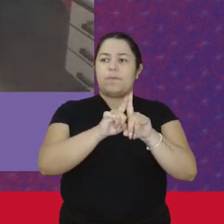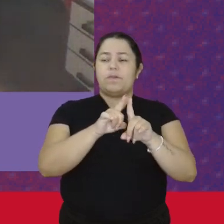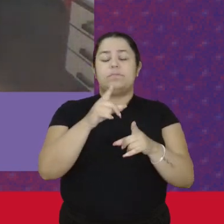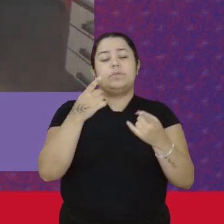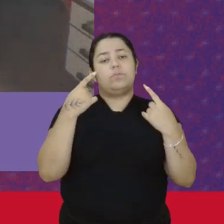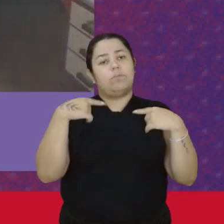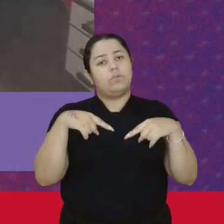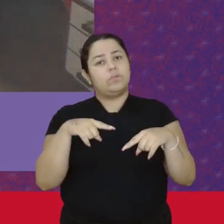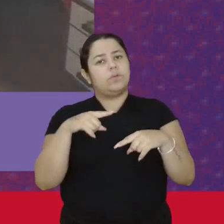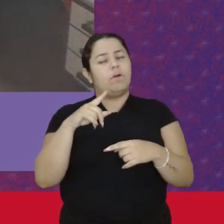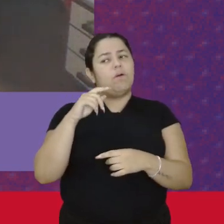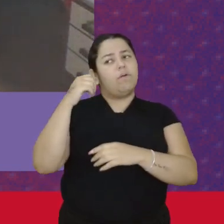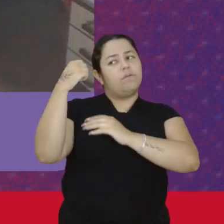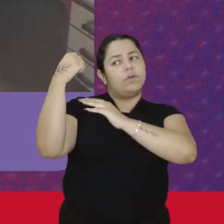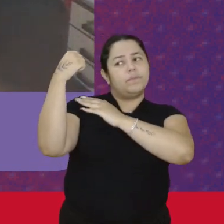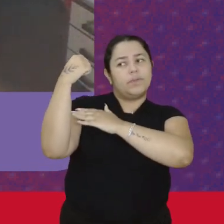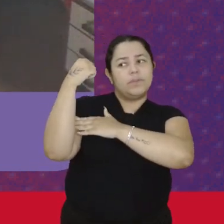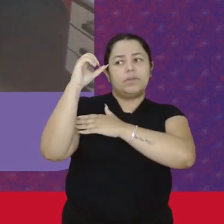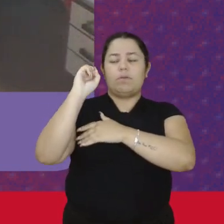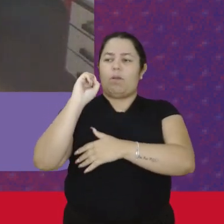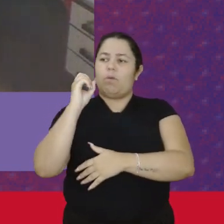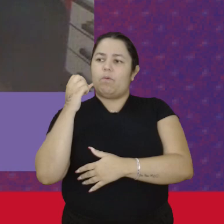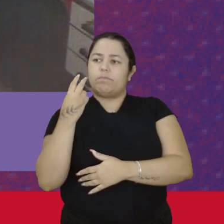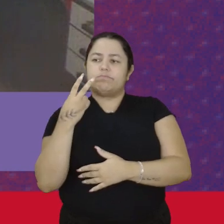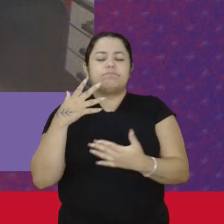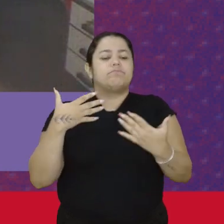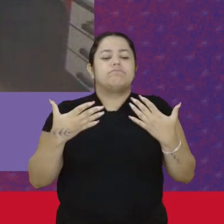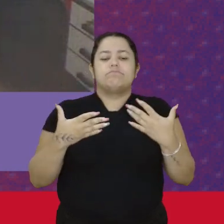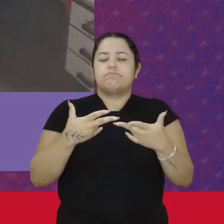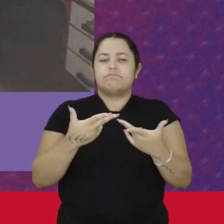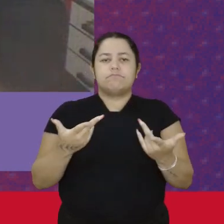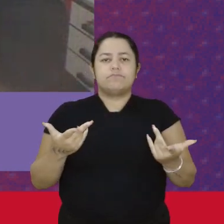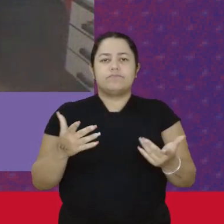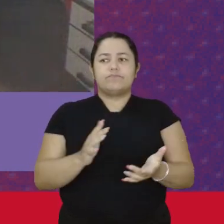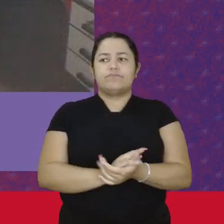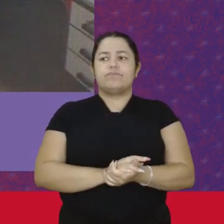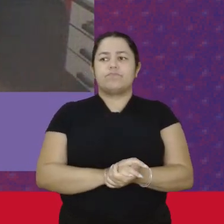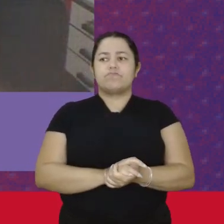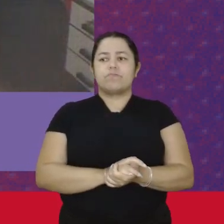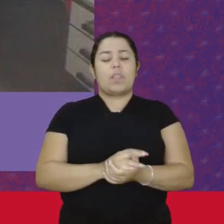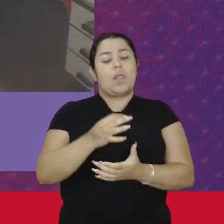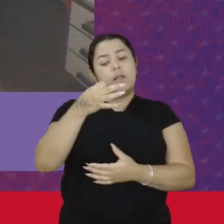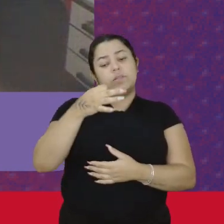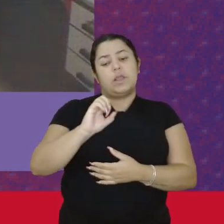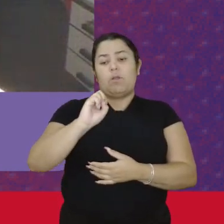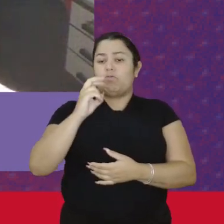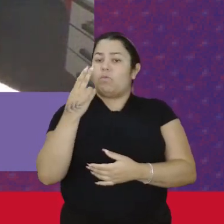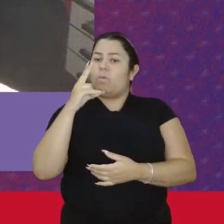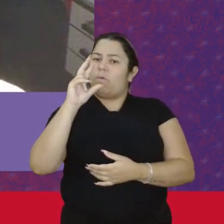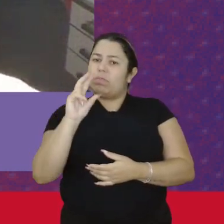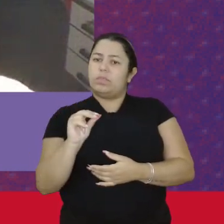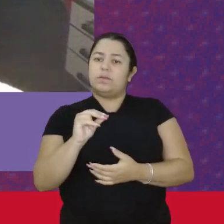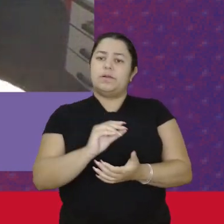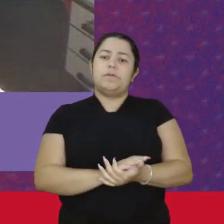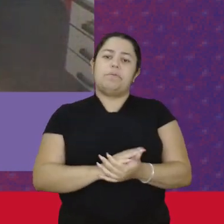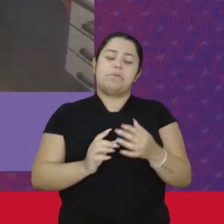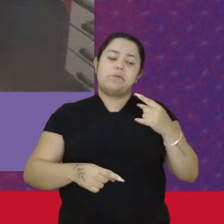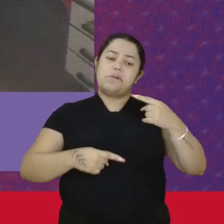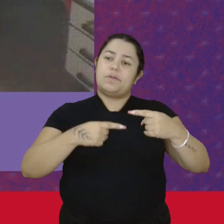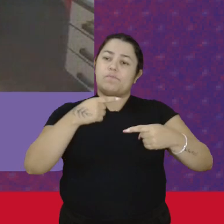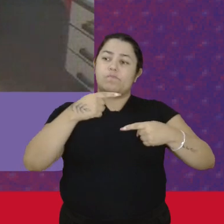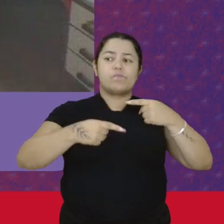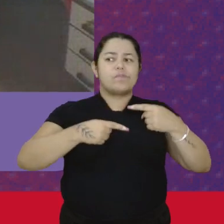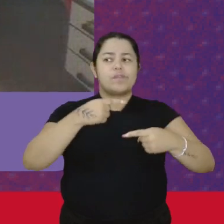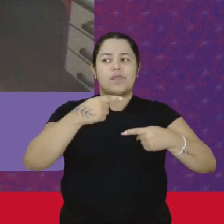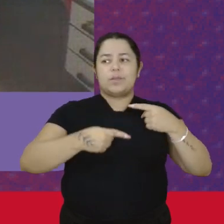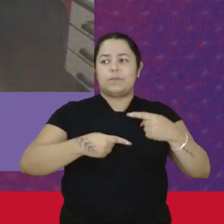sou feminista, o que eu sou, entendeu? Se isso aí está certo, não está, era essa discussão.